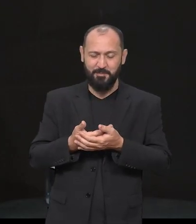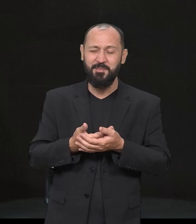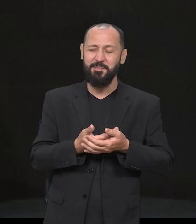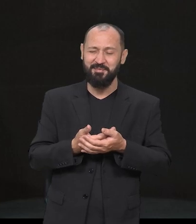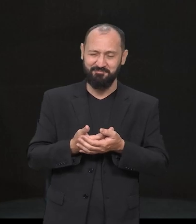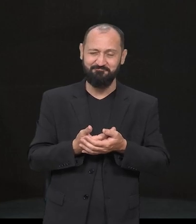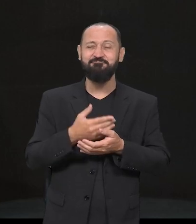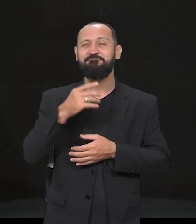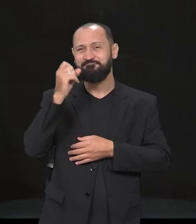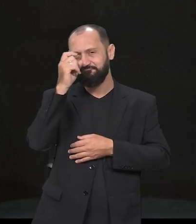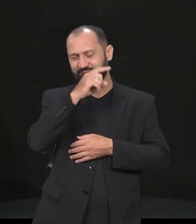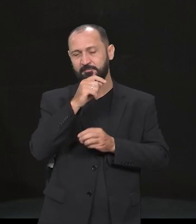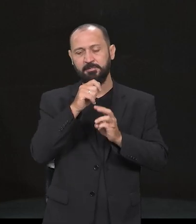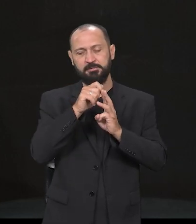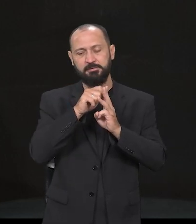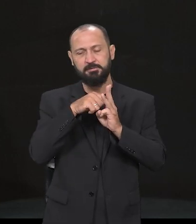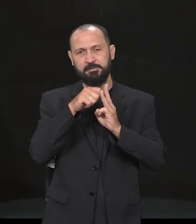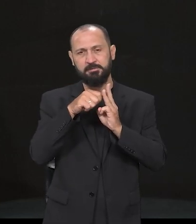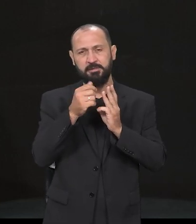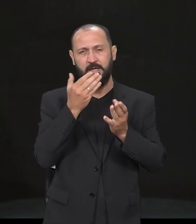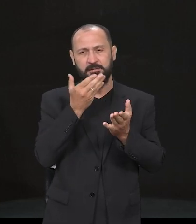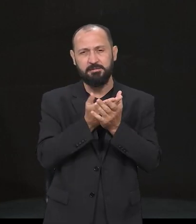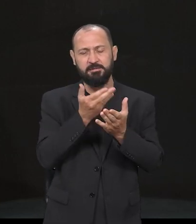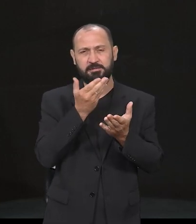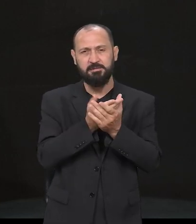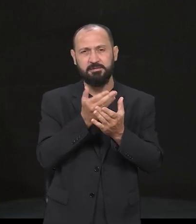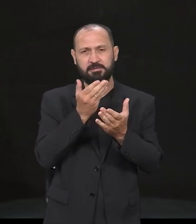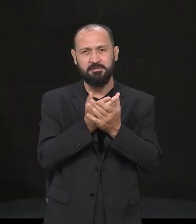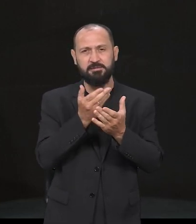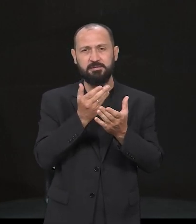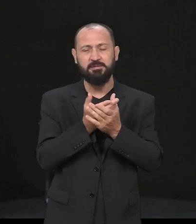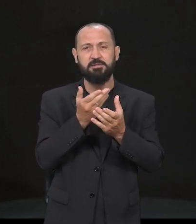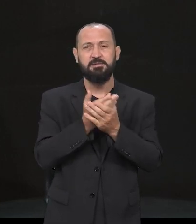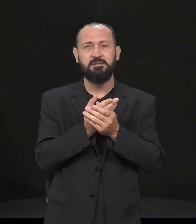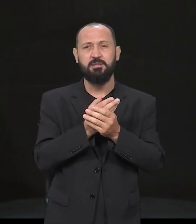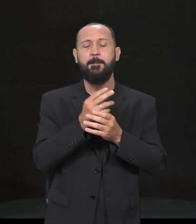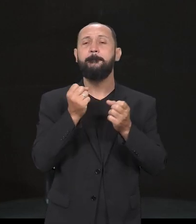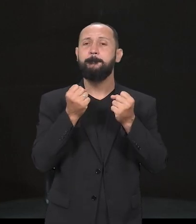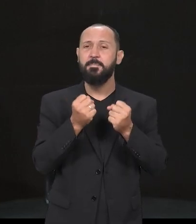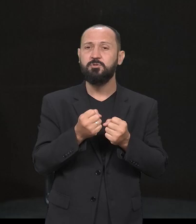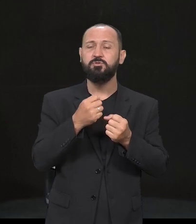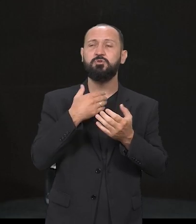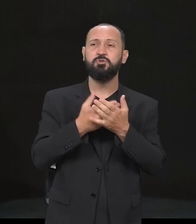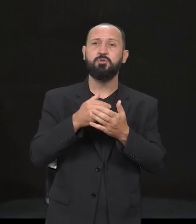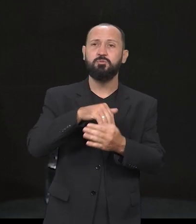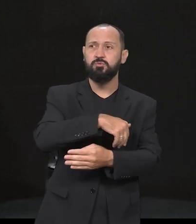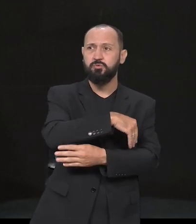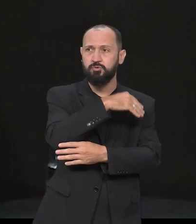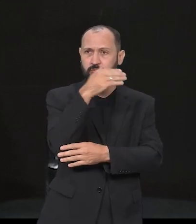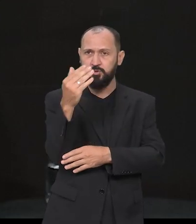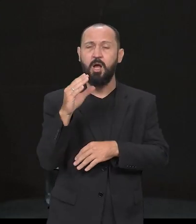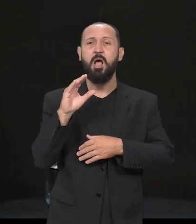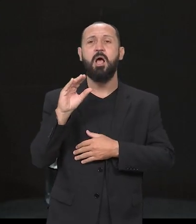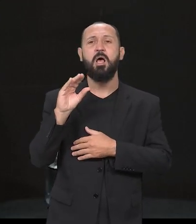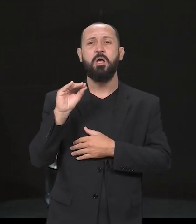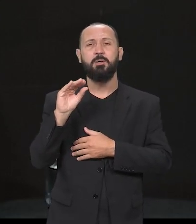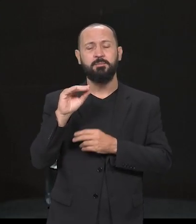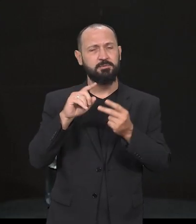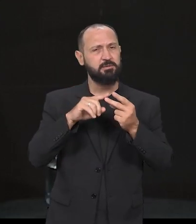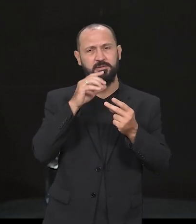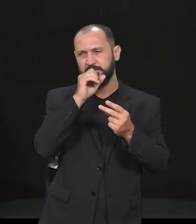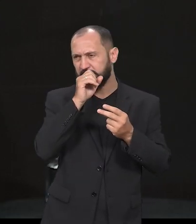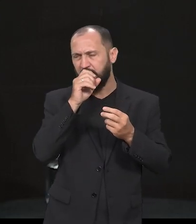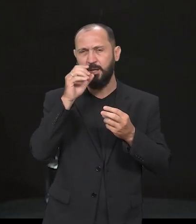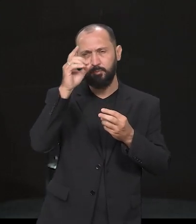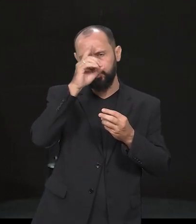né? Foram 3 meses de aula, só que eram aulas bem puxadas o dia inteiro, um período da noite, final